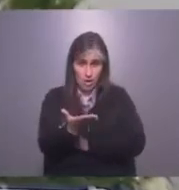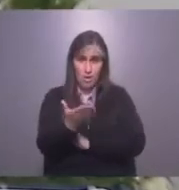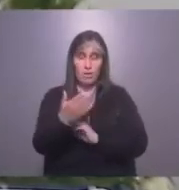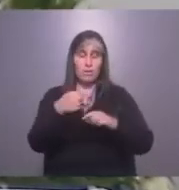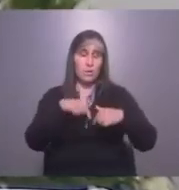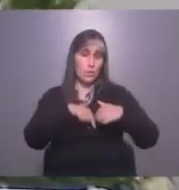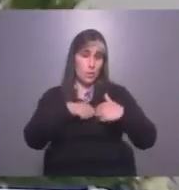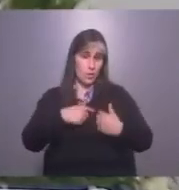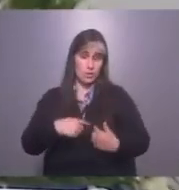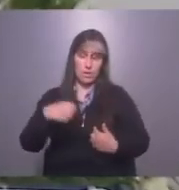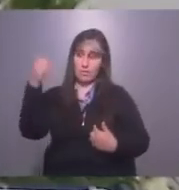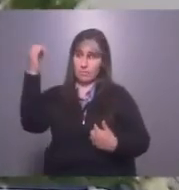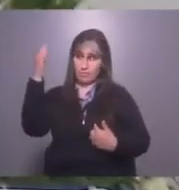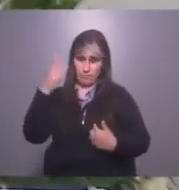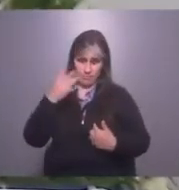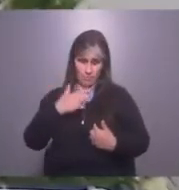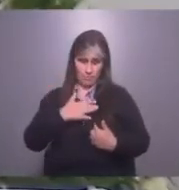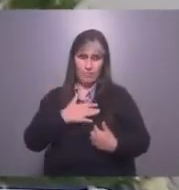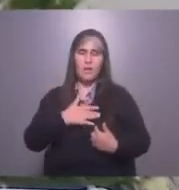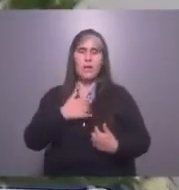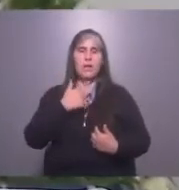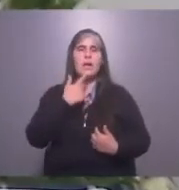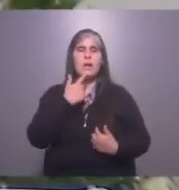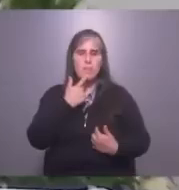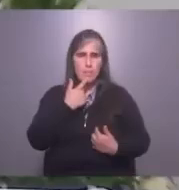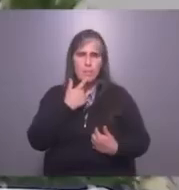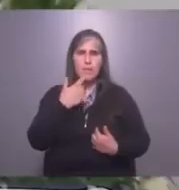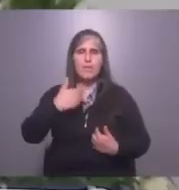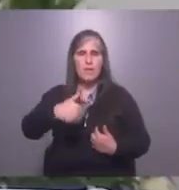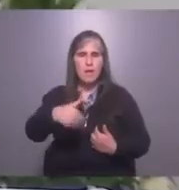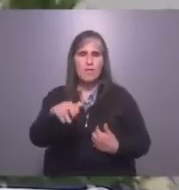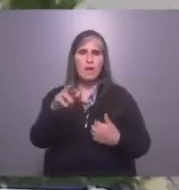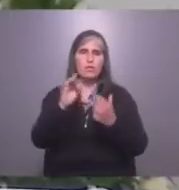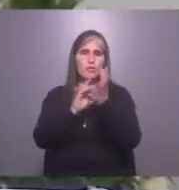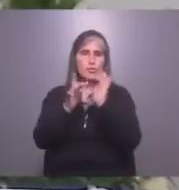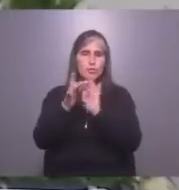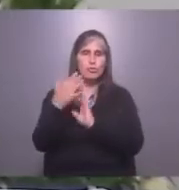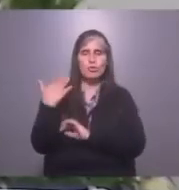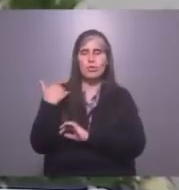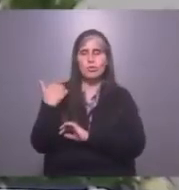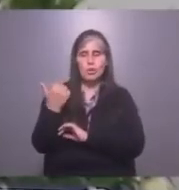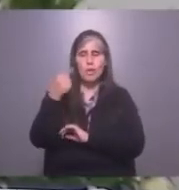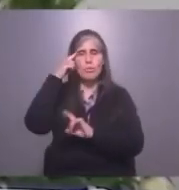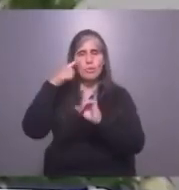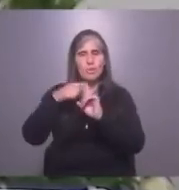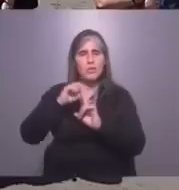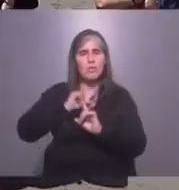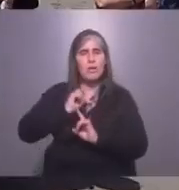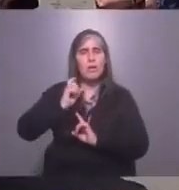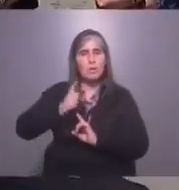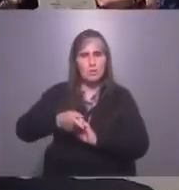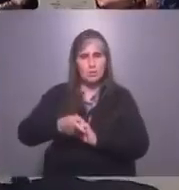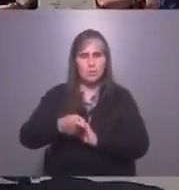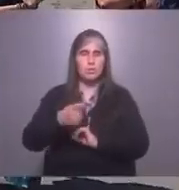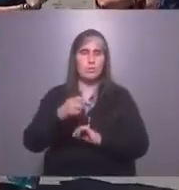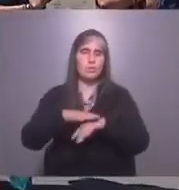coração para sabermos a que esperança fomos chamados. Por Cristo nosso Senhor.